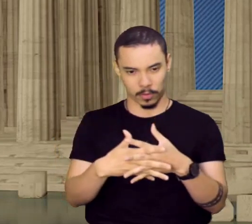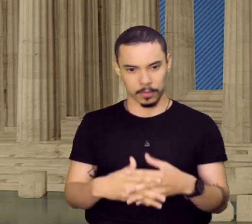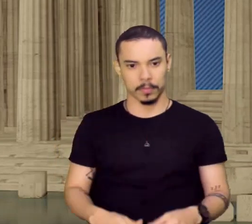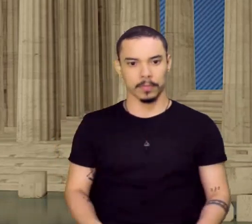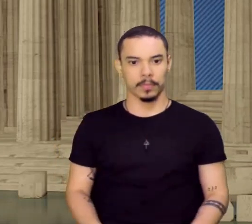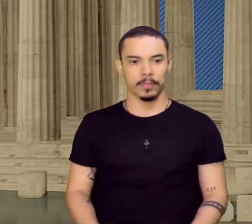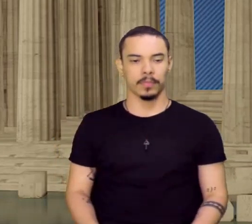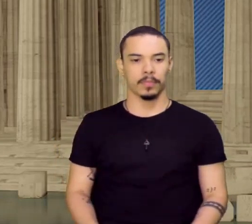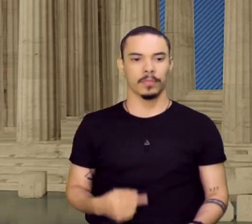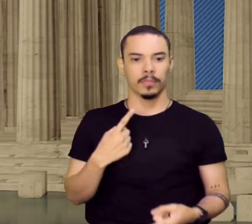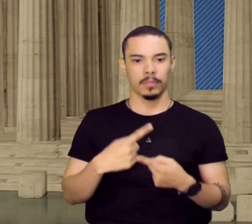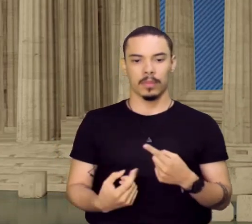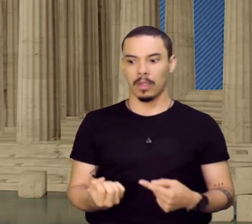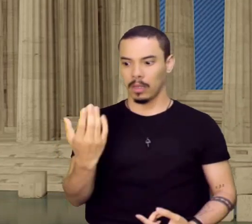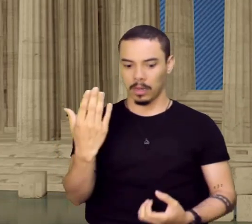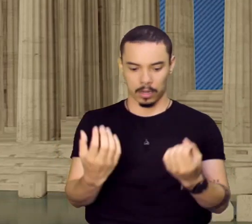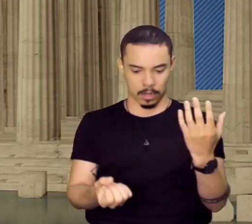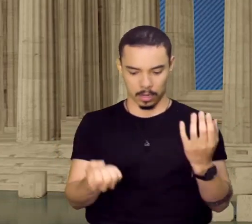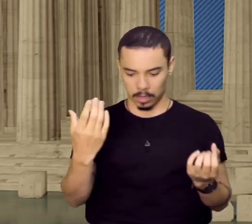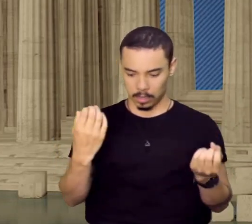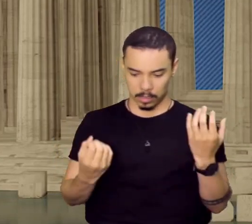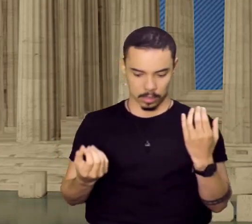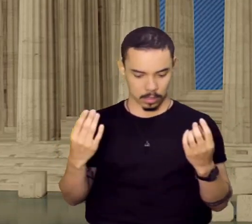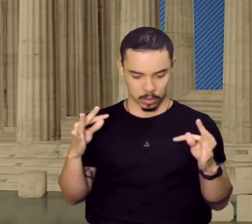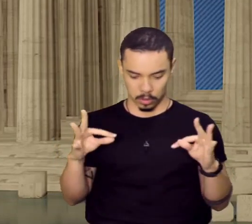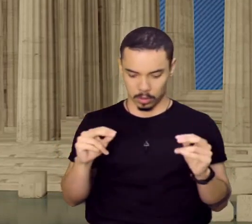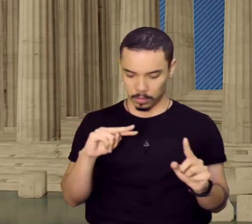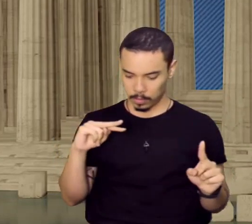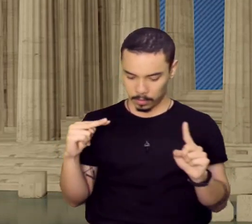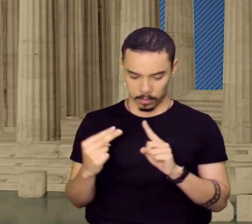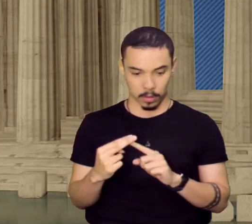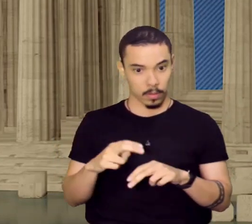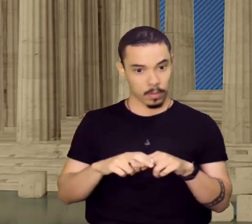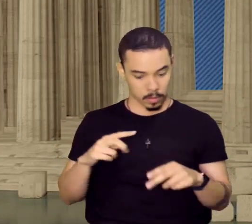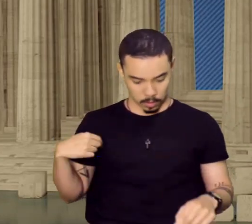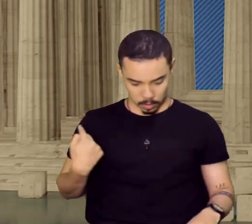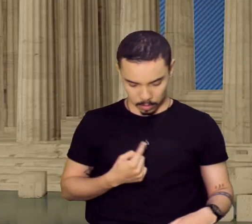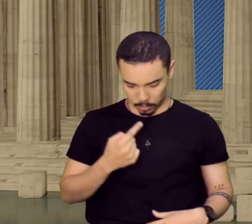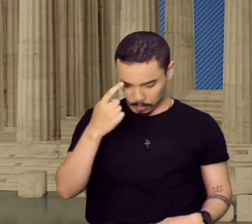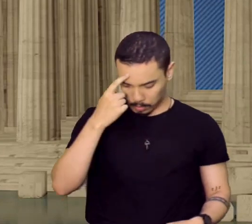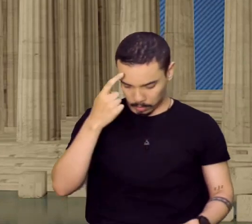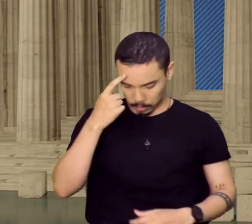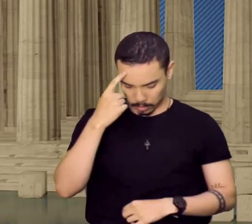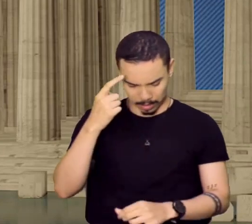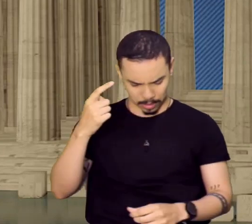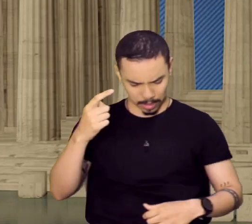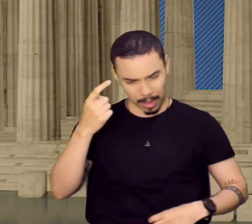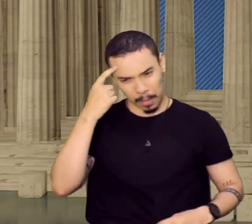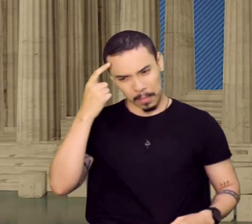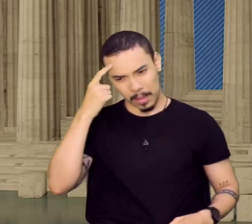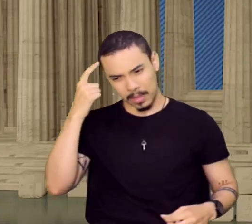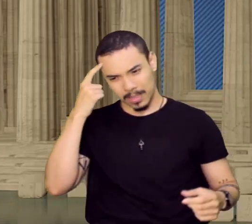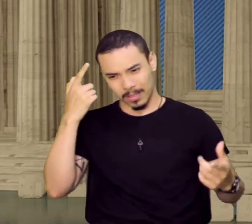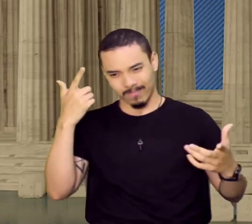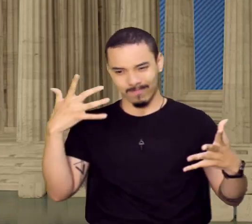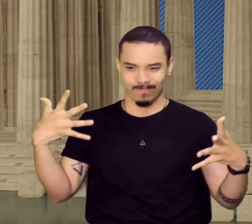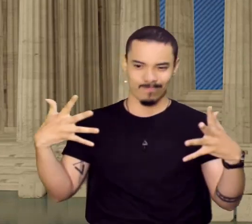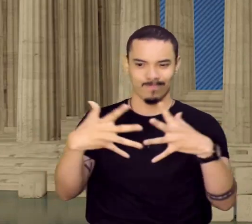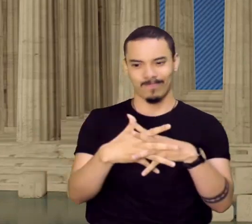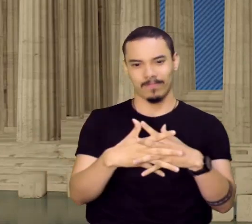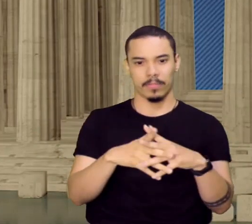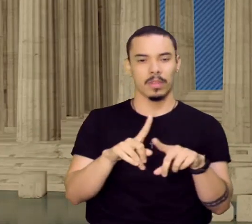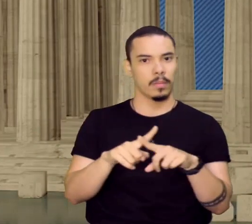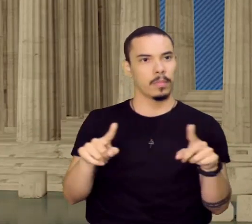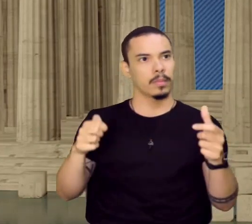coisas dando origem às coisas. Nessa perspectiva. Então a gente vai pensando, vai embaralhando a nossa cabeça e trazendo à